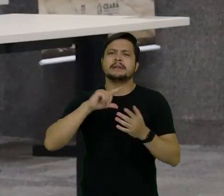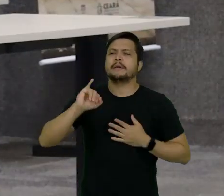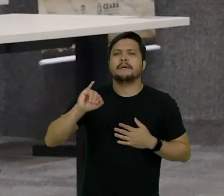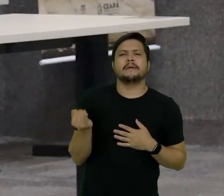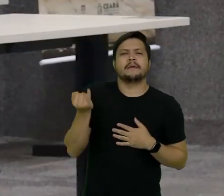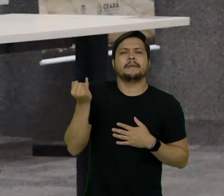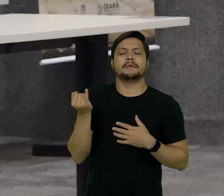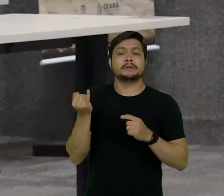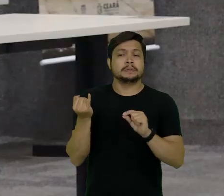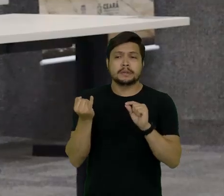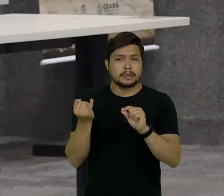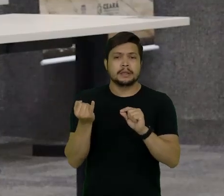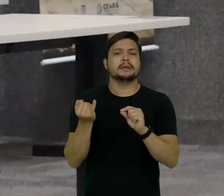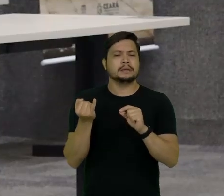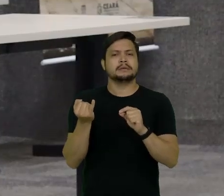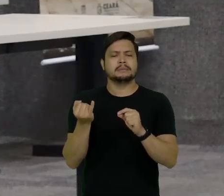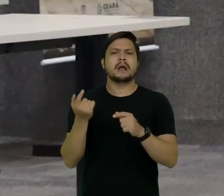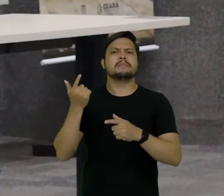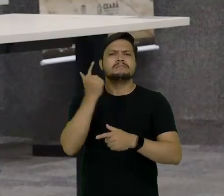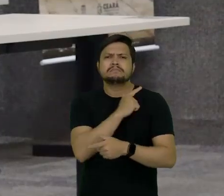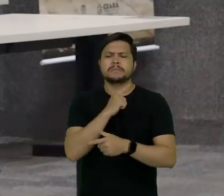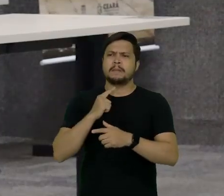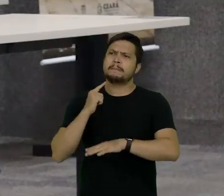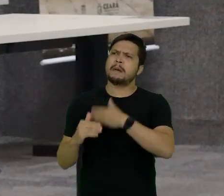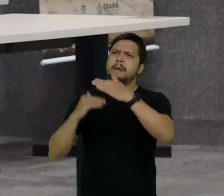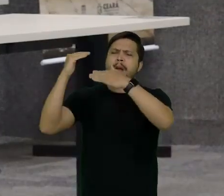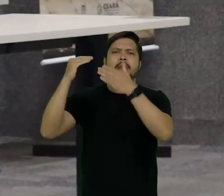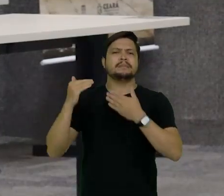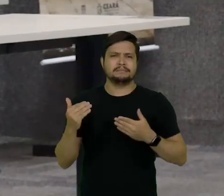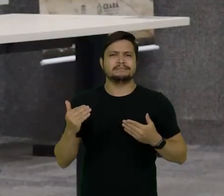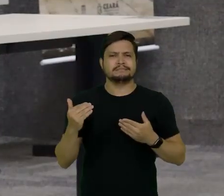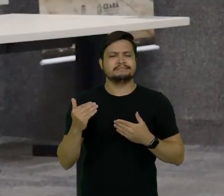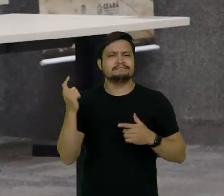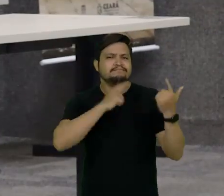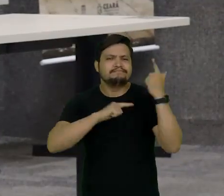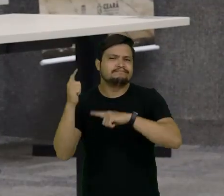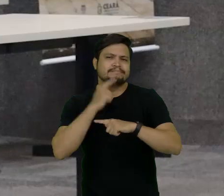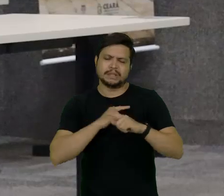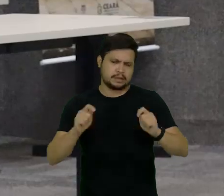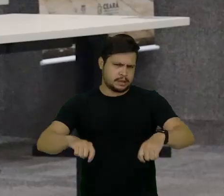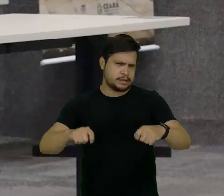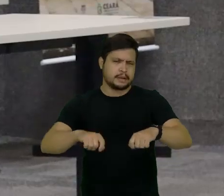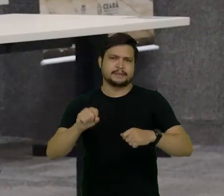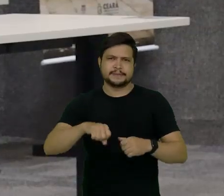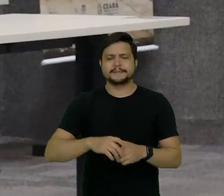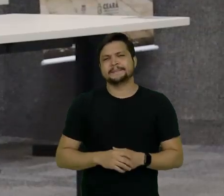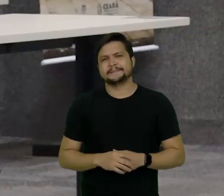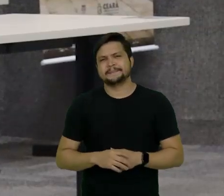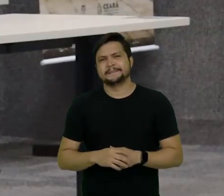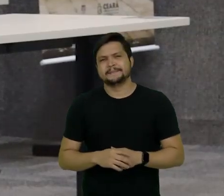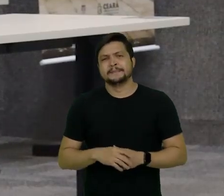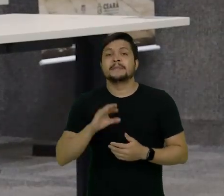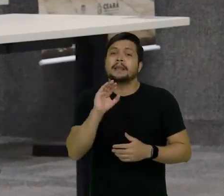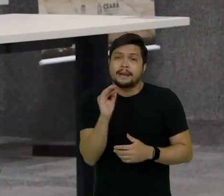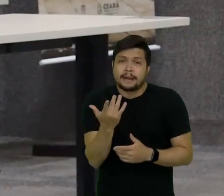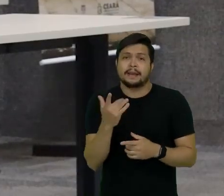as condições, temos as oportunidades para ir mais longe, né? Para ir longe. Então, isso é